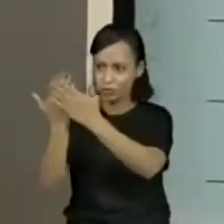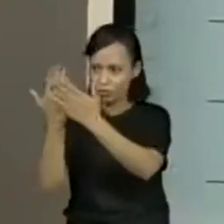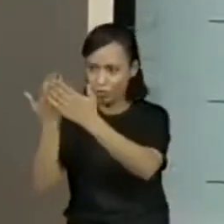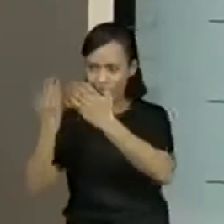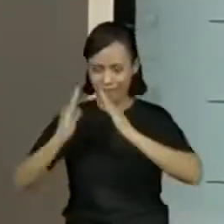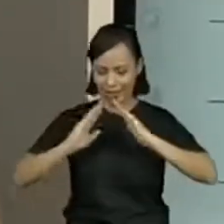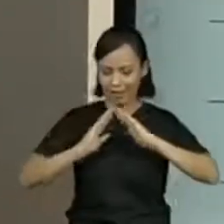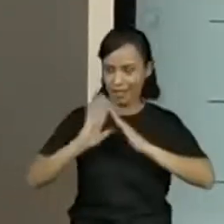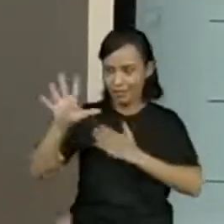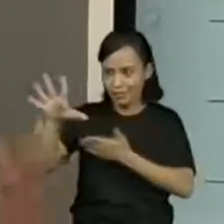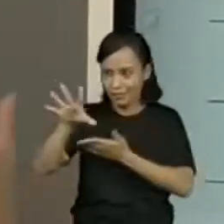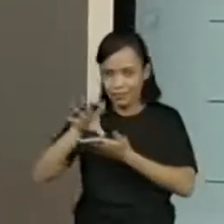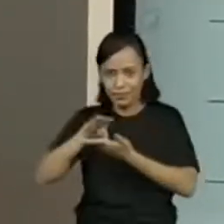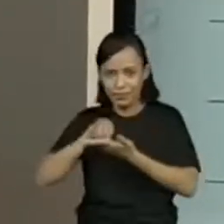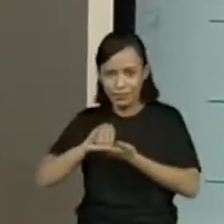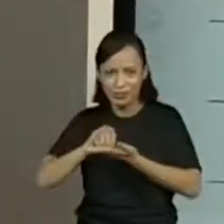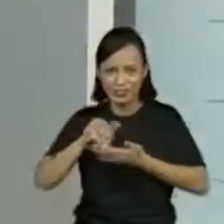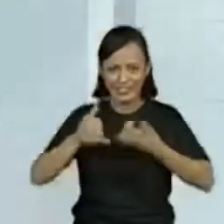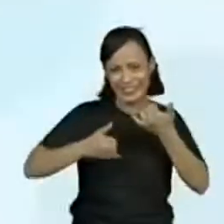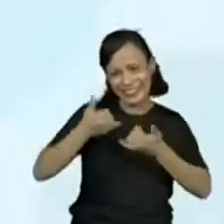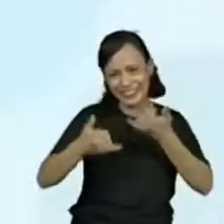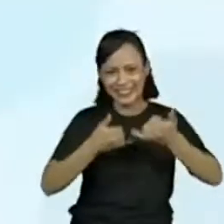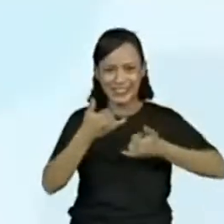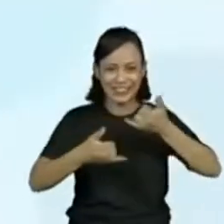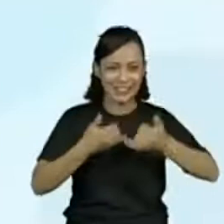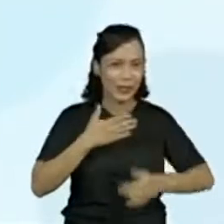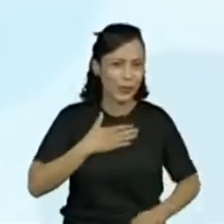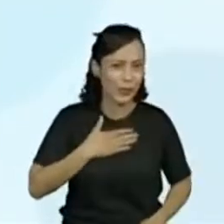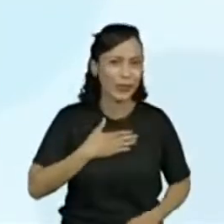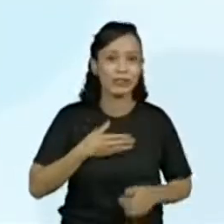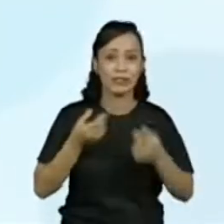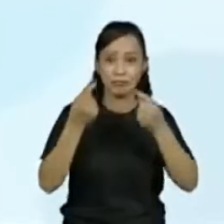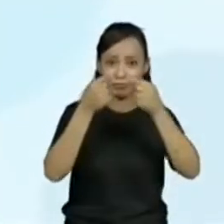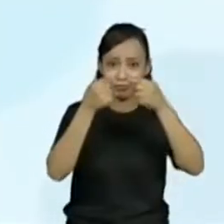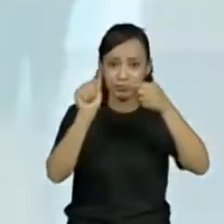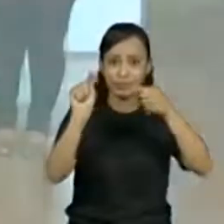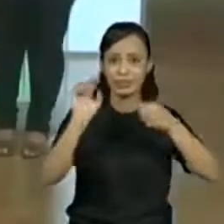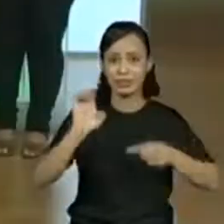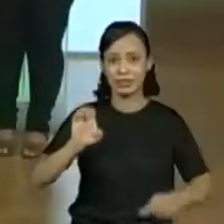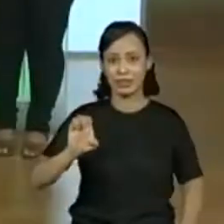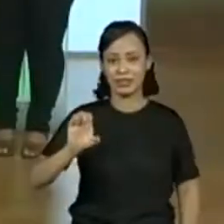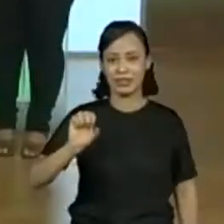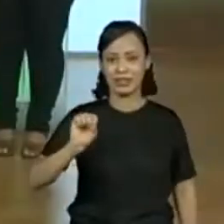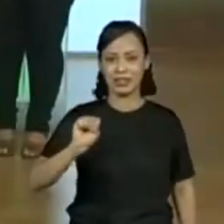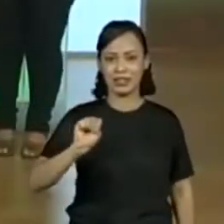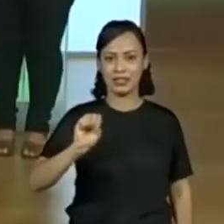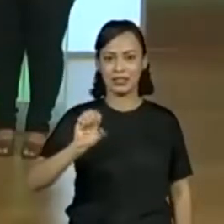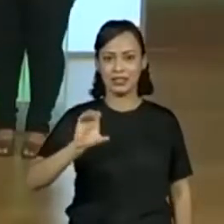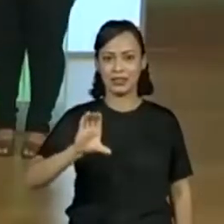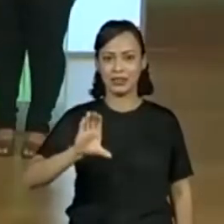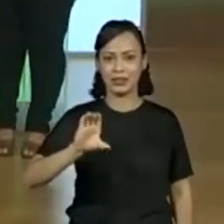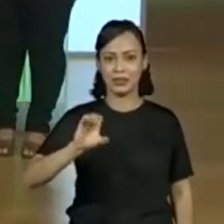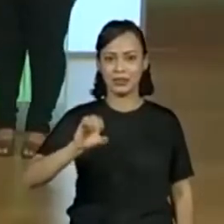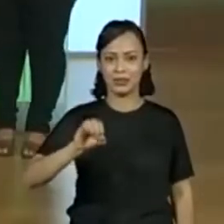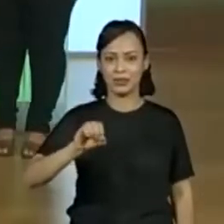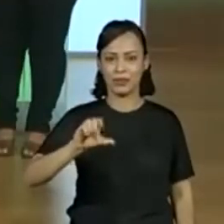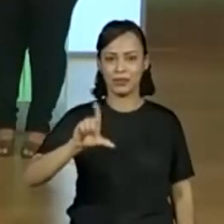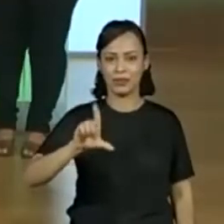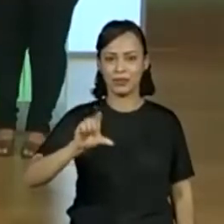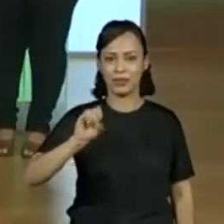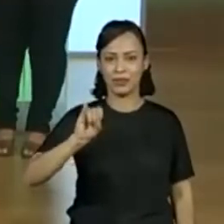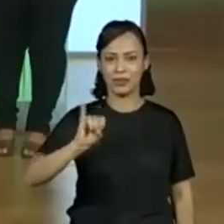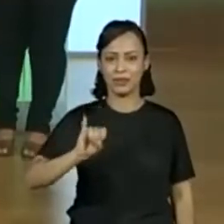já tá escrito aí a sua brincadeira preferida vamos a próxima a próxima que saiu professora Kelly defective